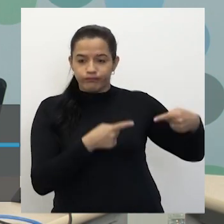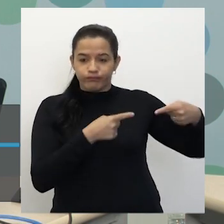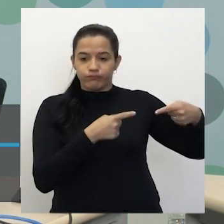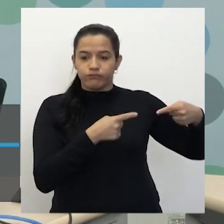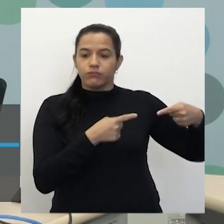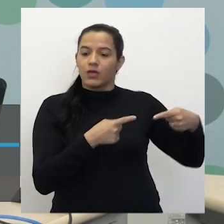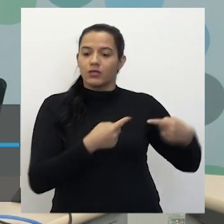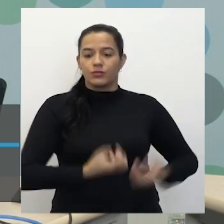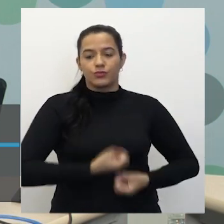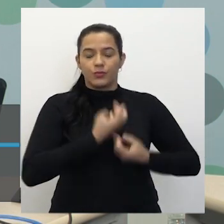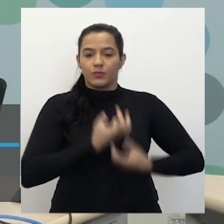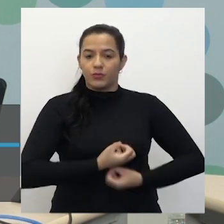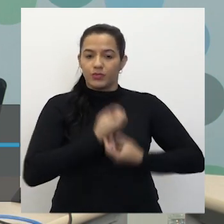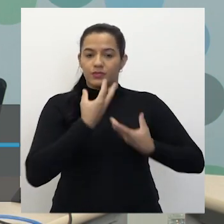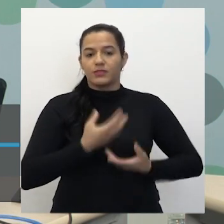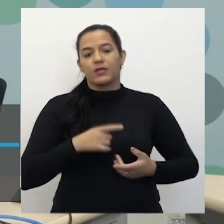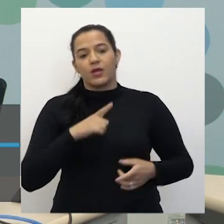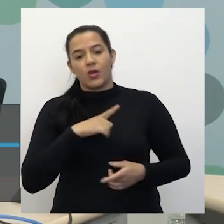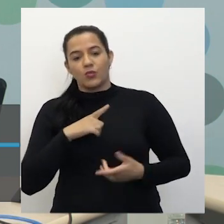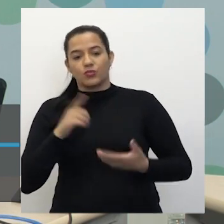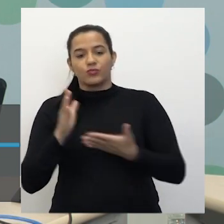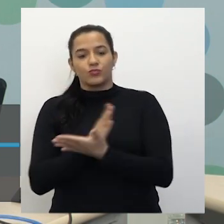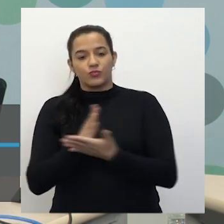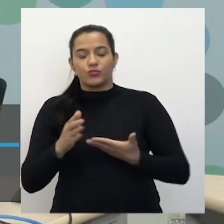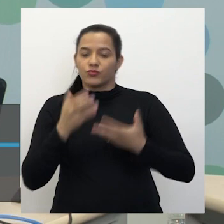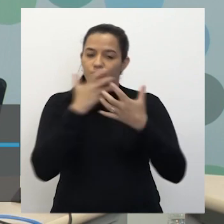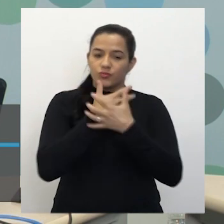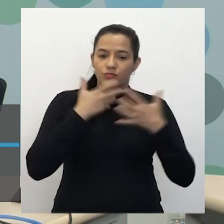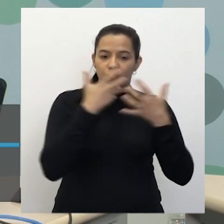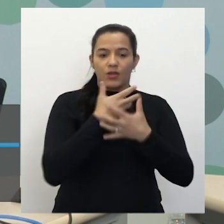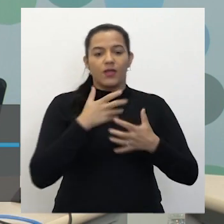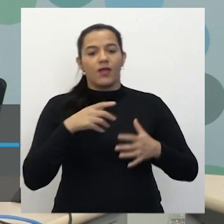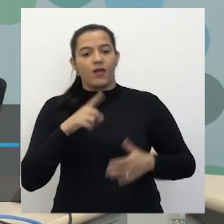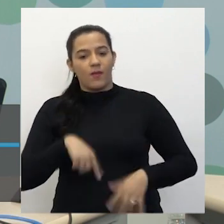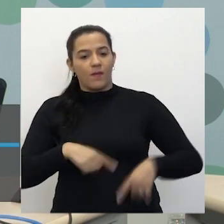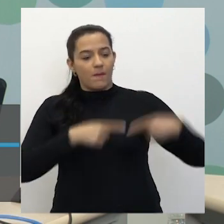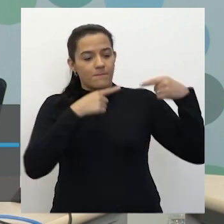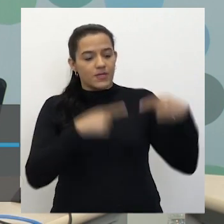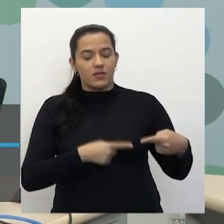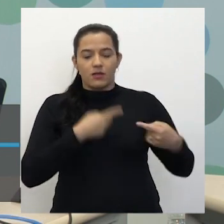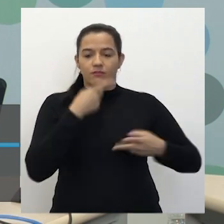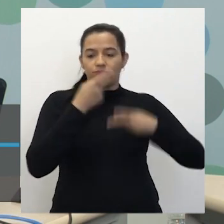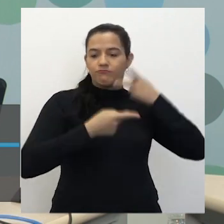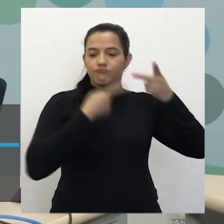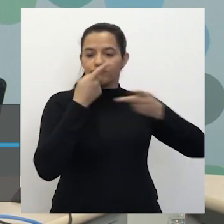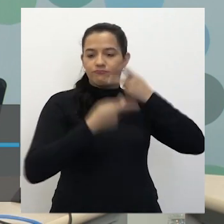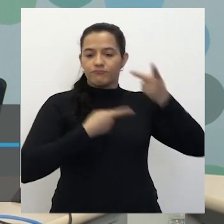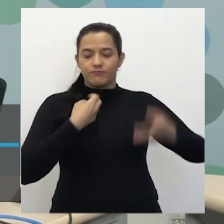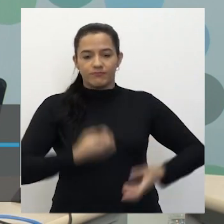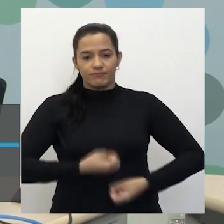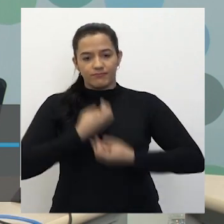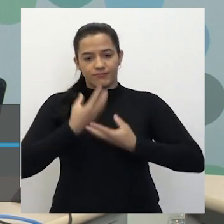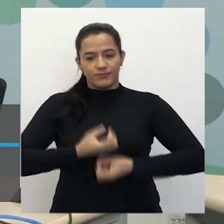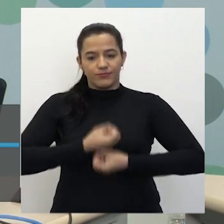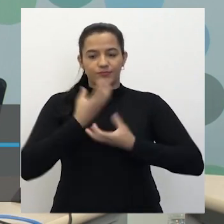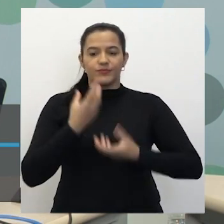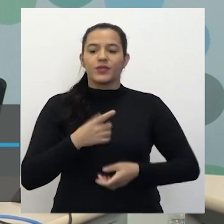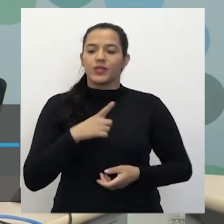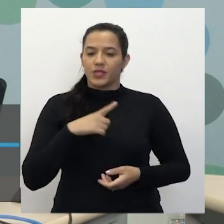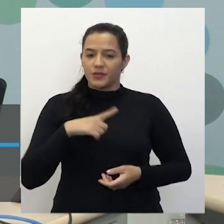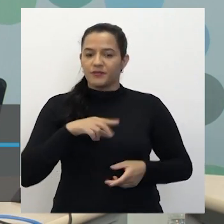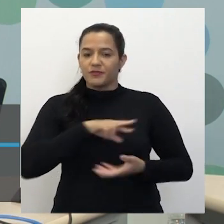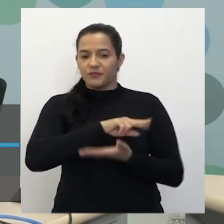poesia cantada, o Danilo fala, uma batalha de poesia falada, e Eliel fala. Então, bastante aluno sabe, sim, o que